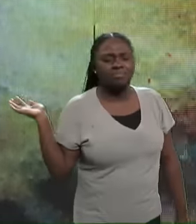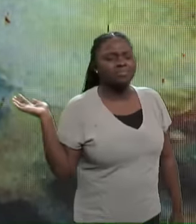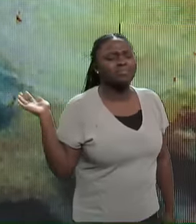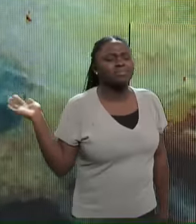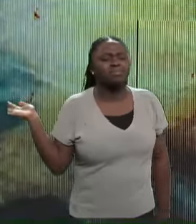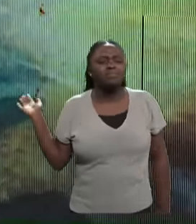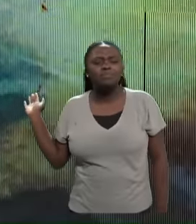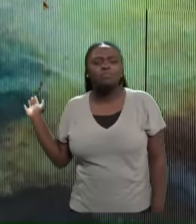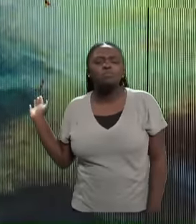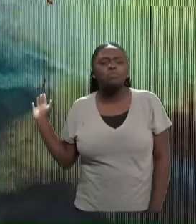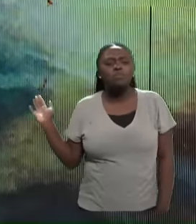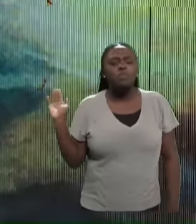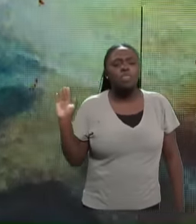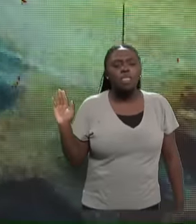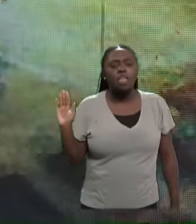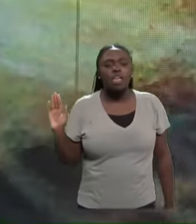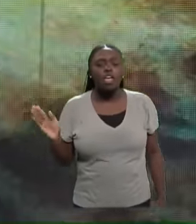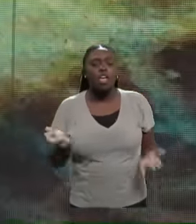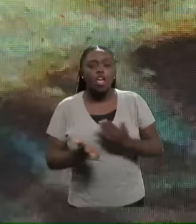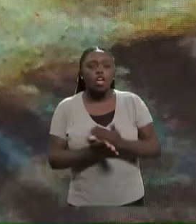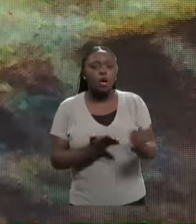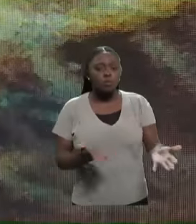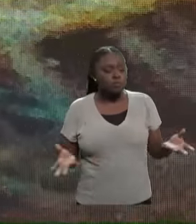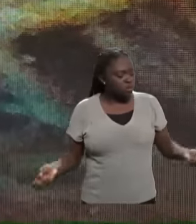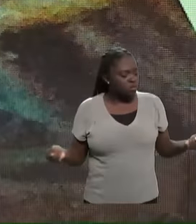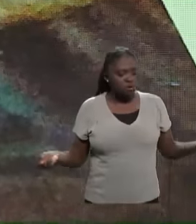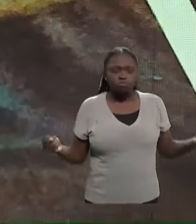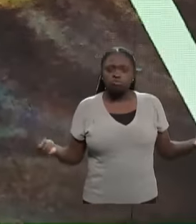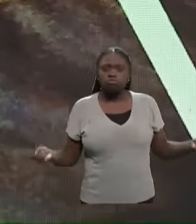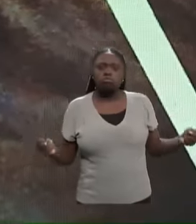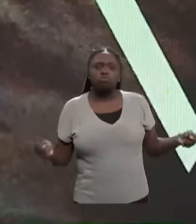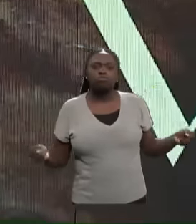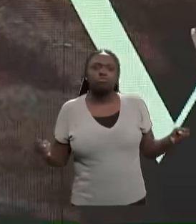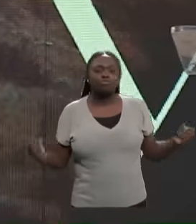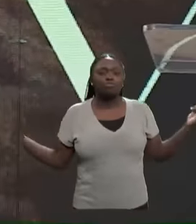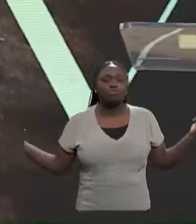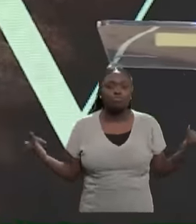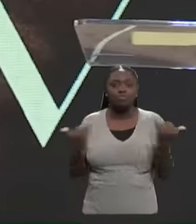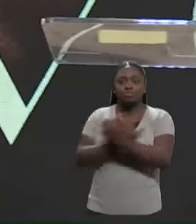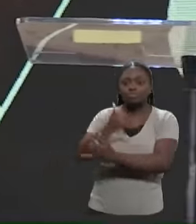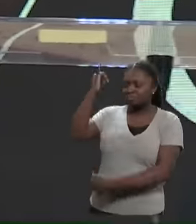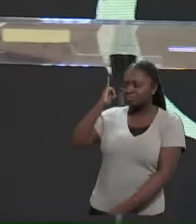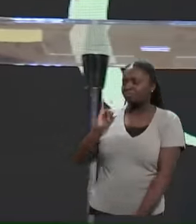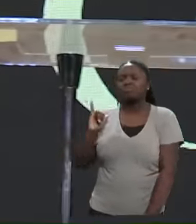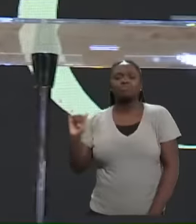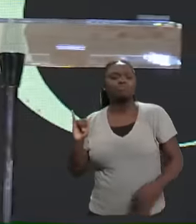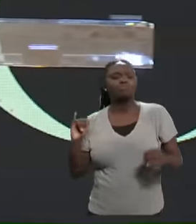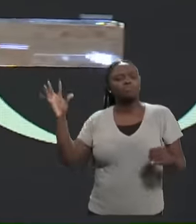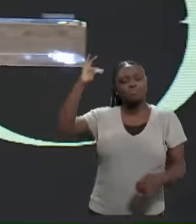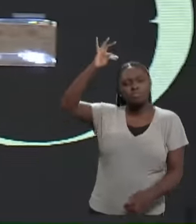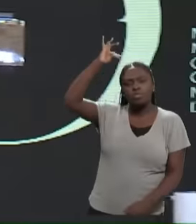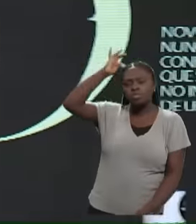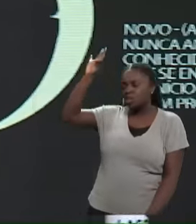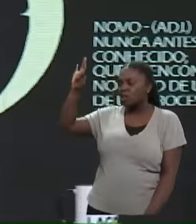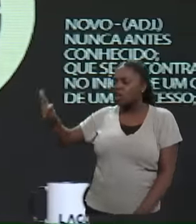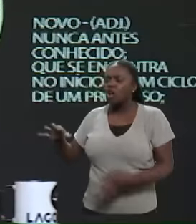Comienza a mexer la mano de ese crente y comienza a profetizar. Espíritu Santo, pega a